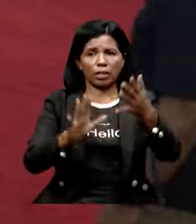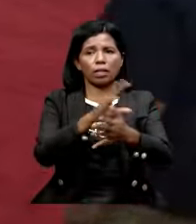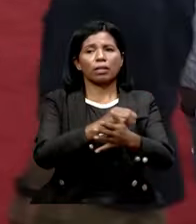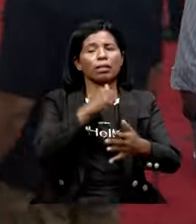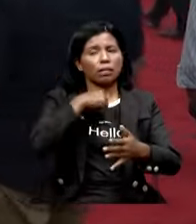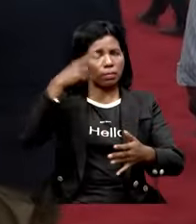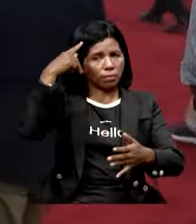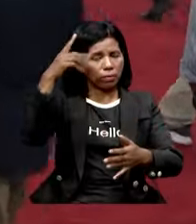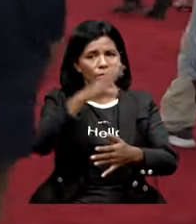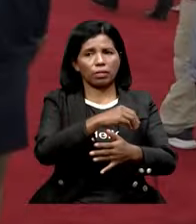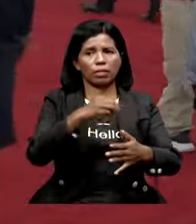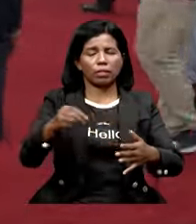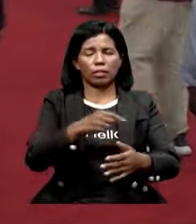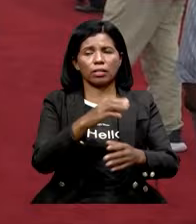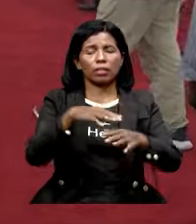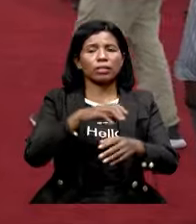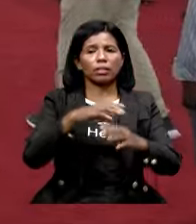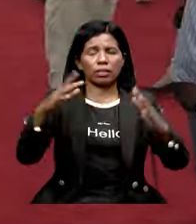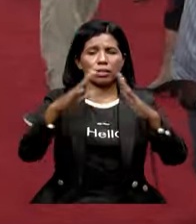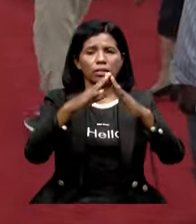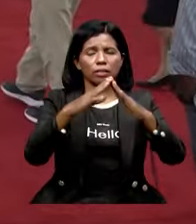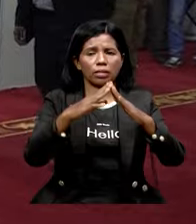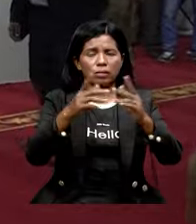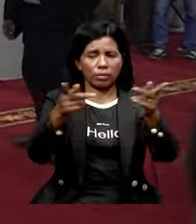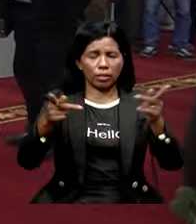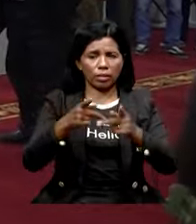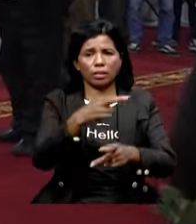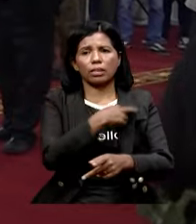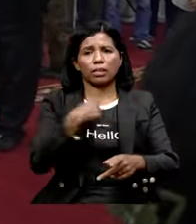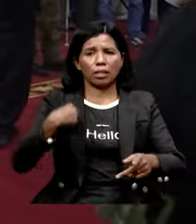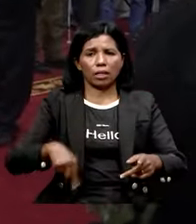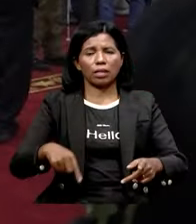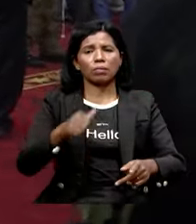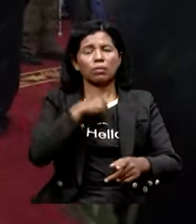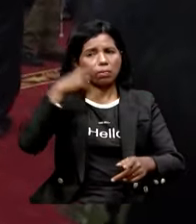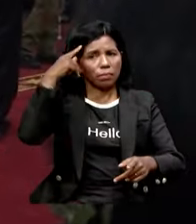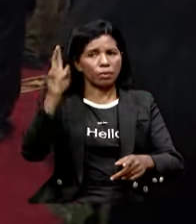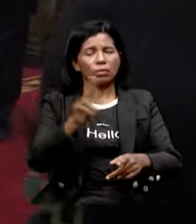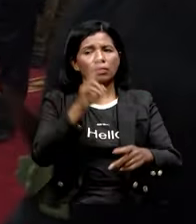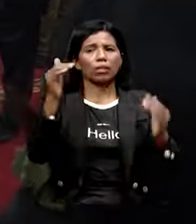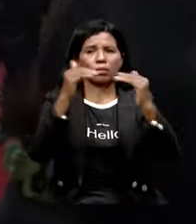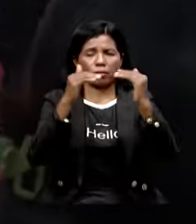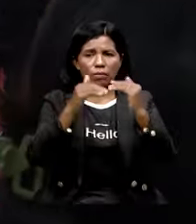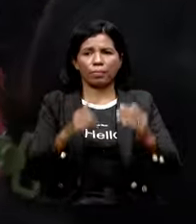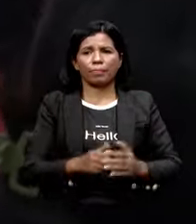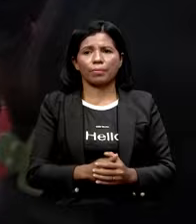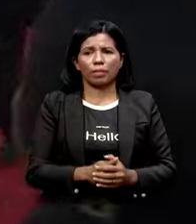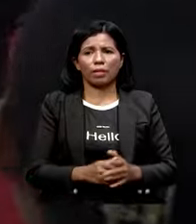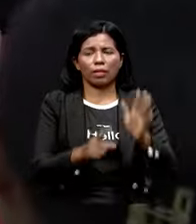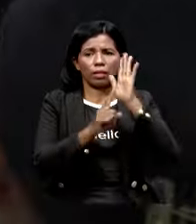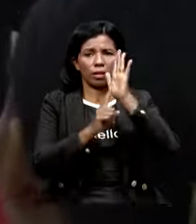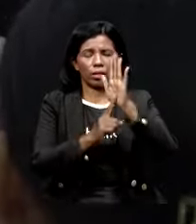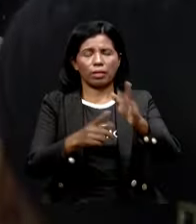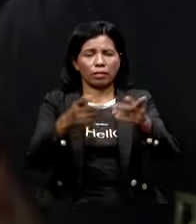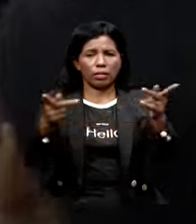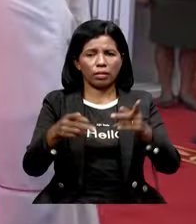Papa Francisco no Salão em China e a Palácio Presidencial, na Bepapa, se usa o diálogo reunião bilateral. Horta Actuir, Salão